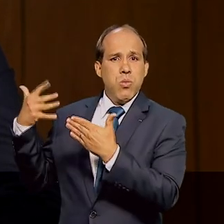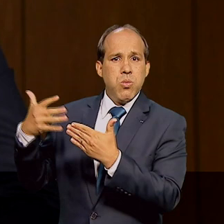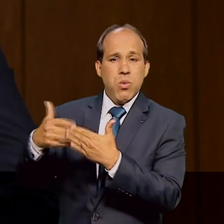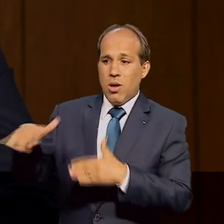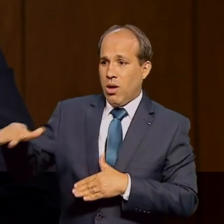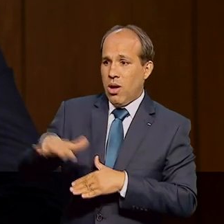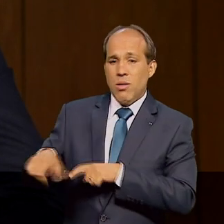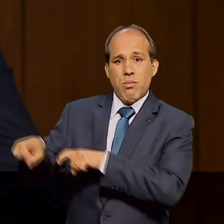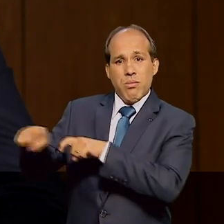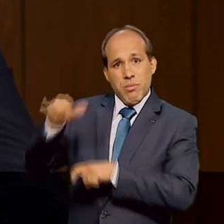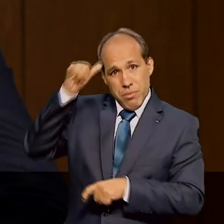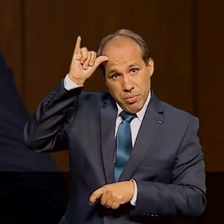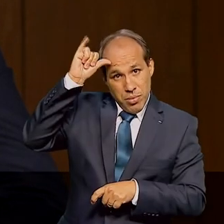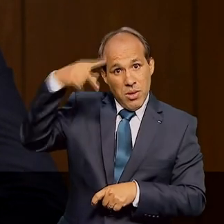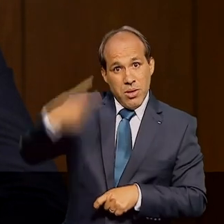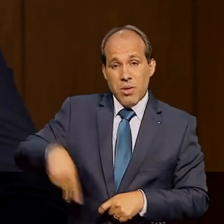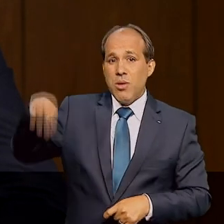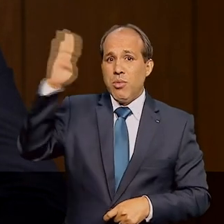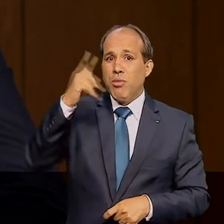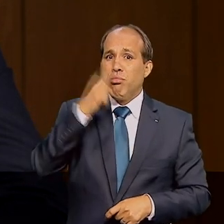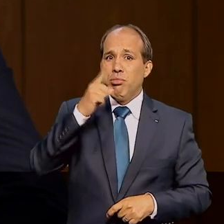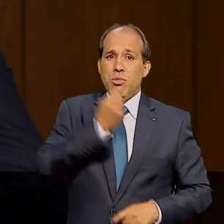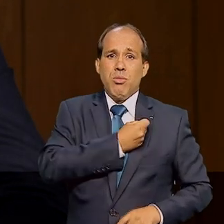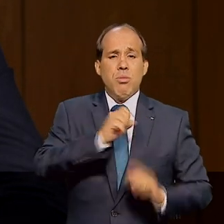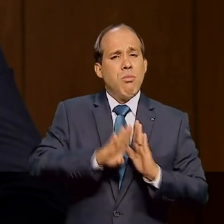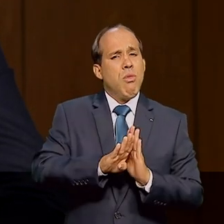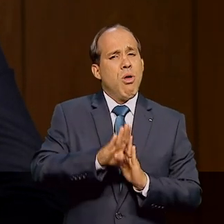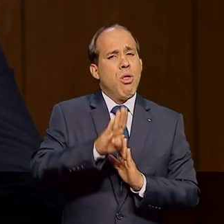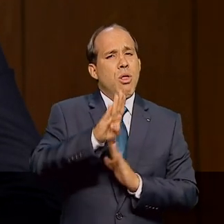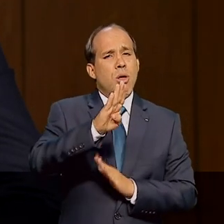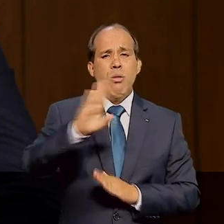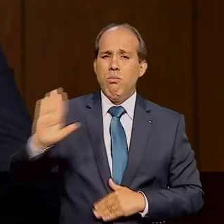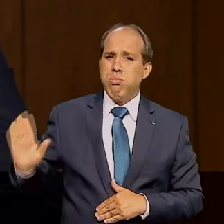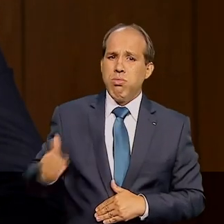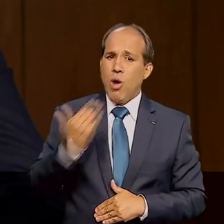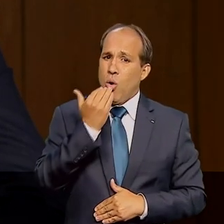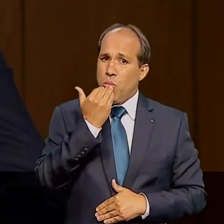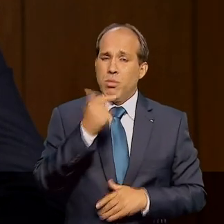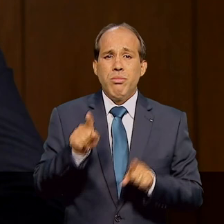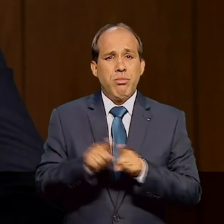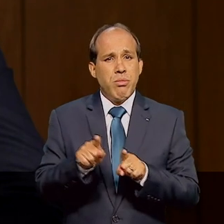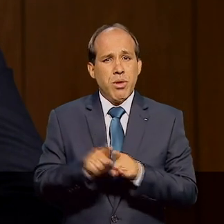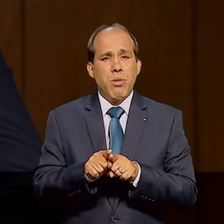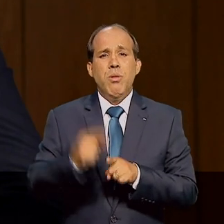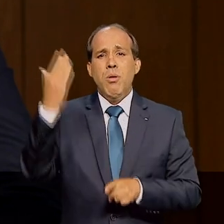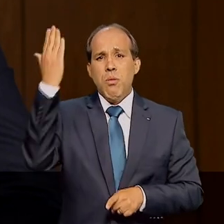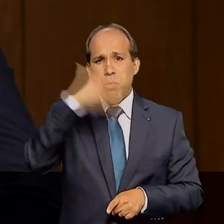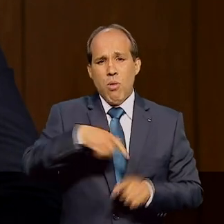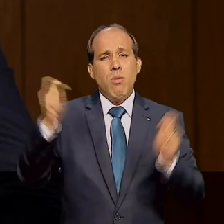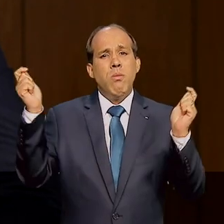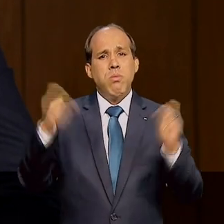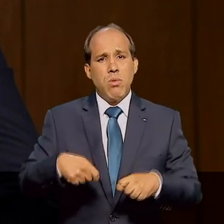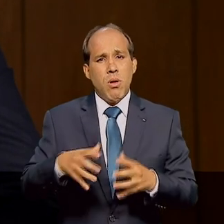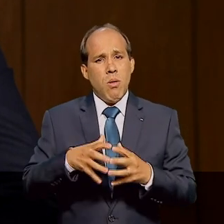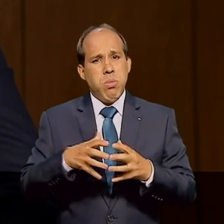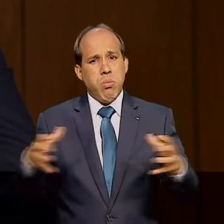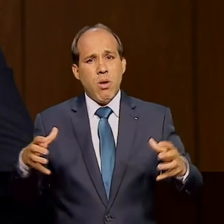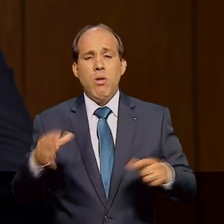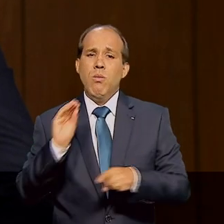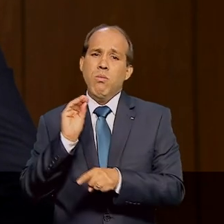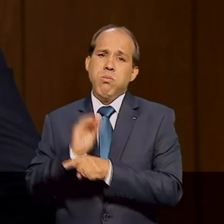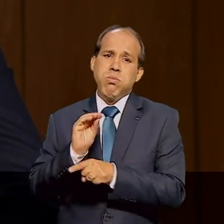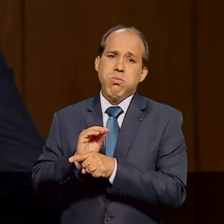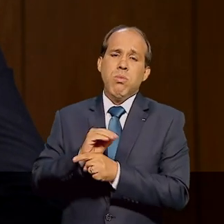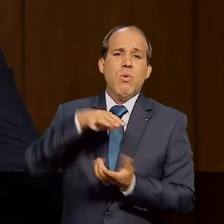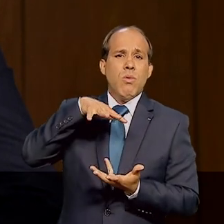nas últimas décadas o setor agropecuário brasileiro obteve aumentos expressivos de produtividade e comprovou sua